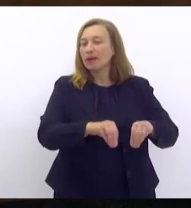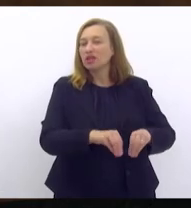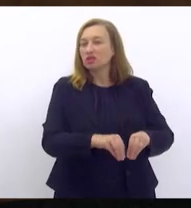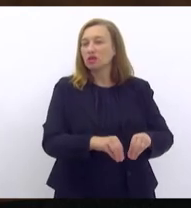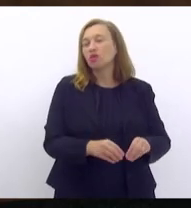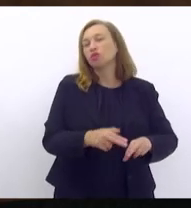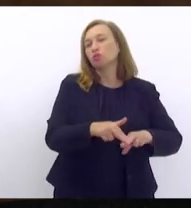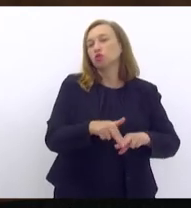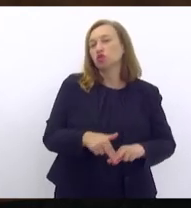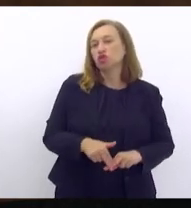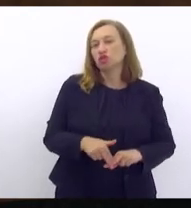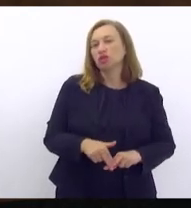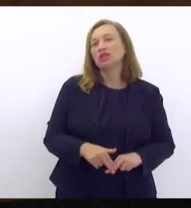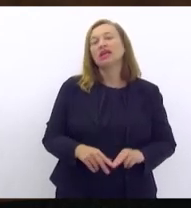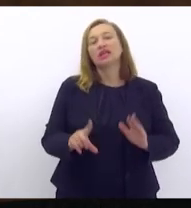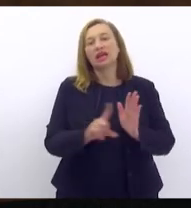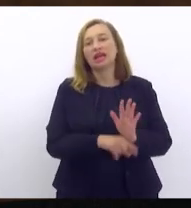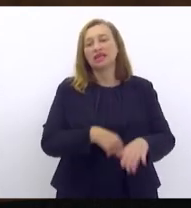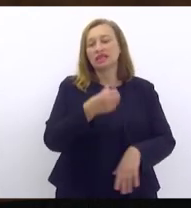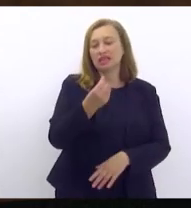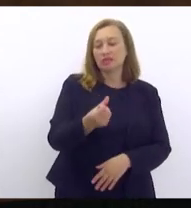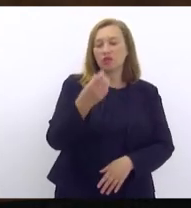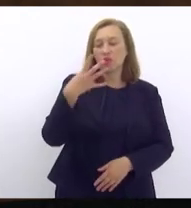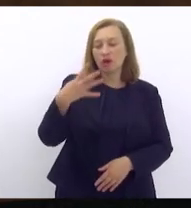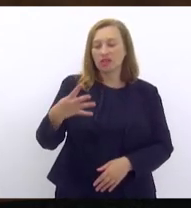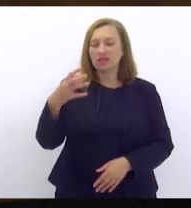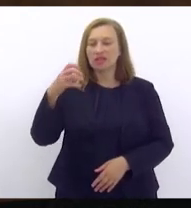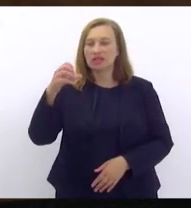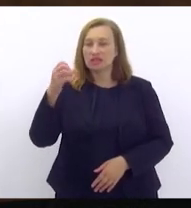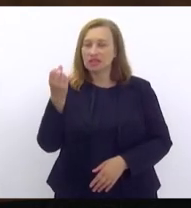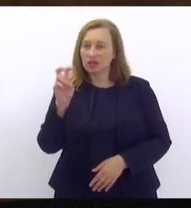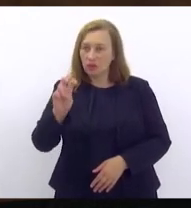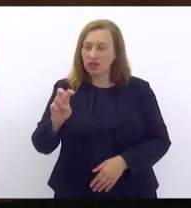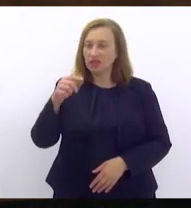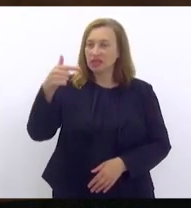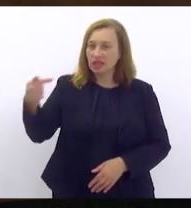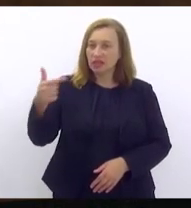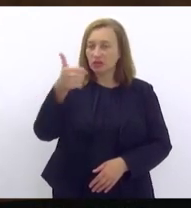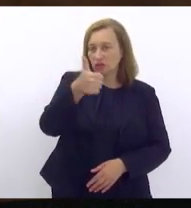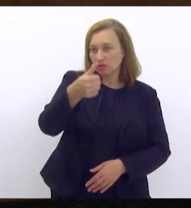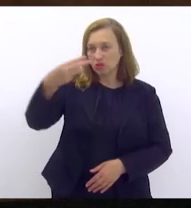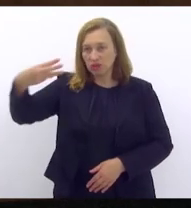em razão das leis 6.457 de 2013,